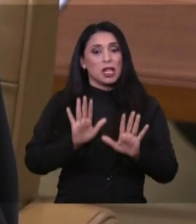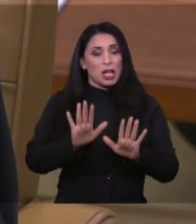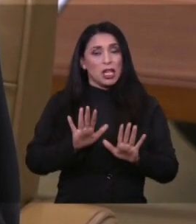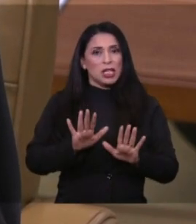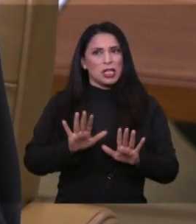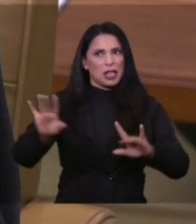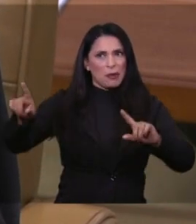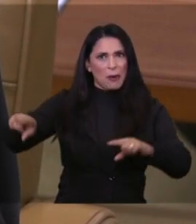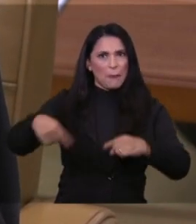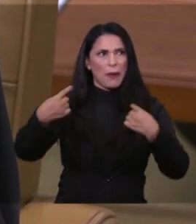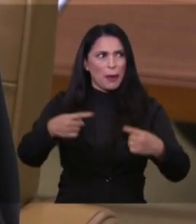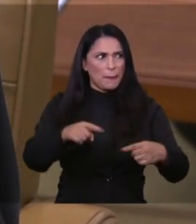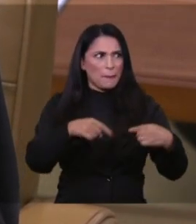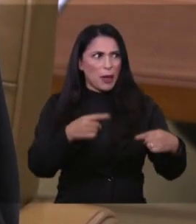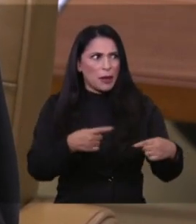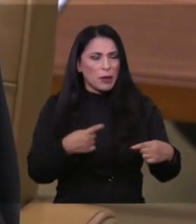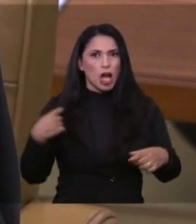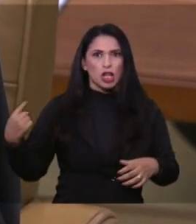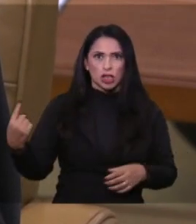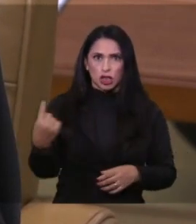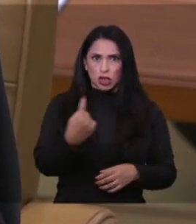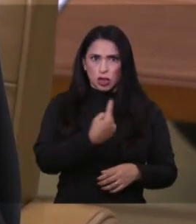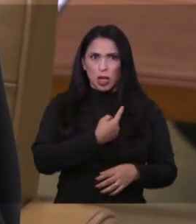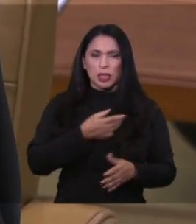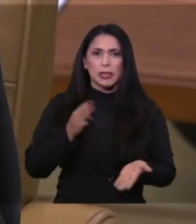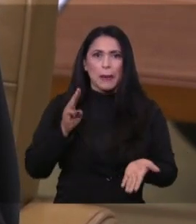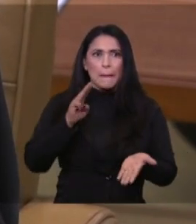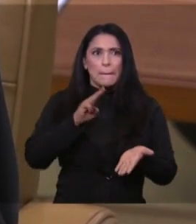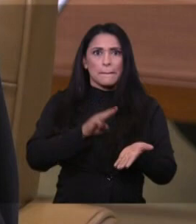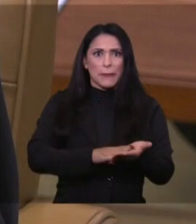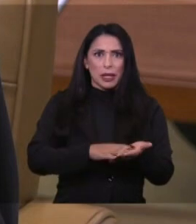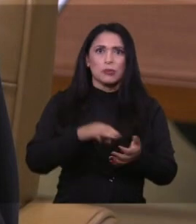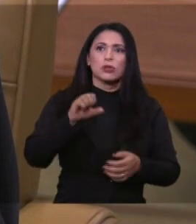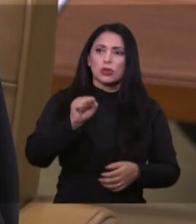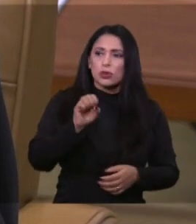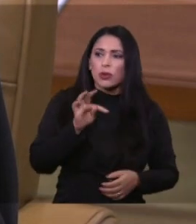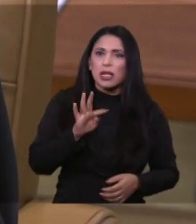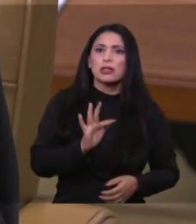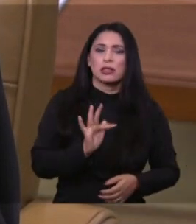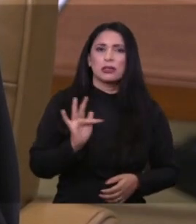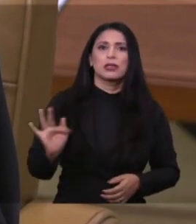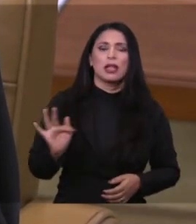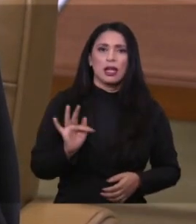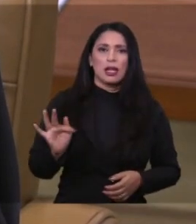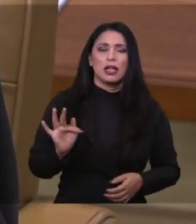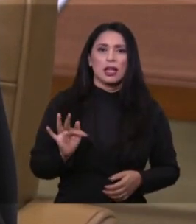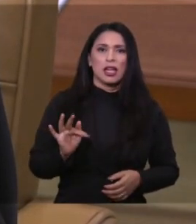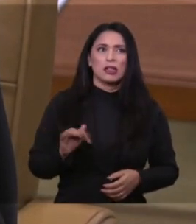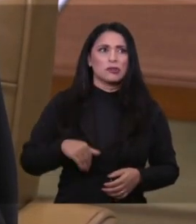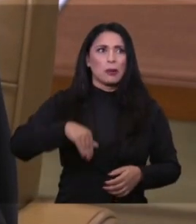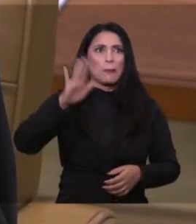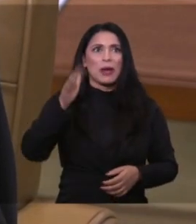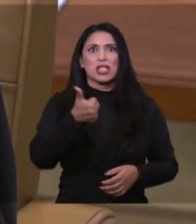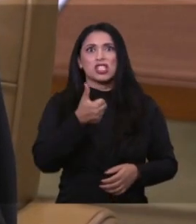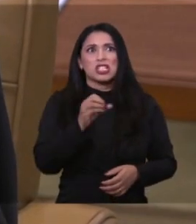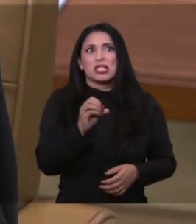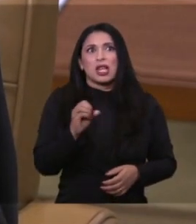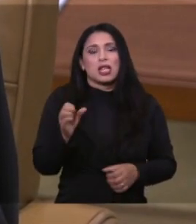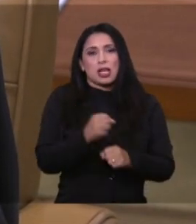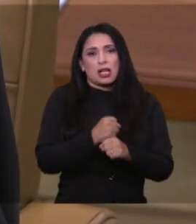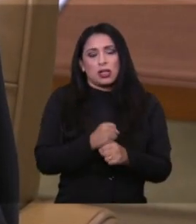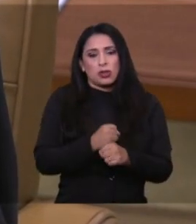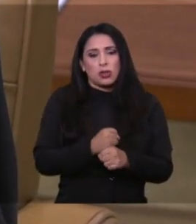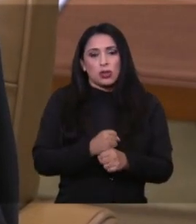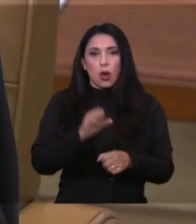exige de todos nós, membros desta casa multicentenária. Este Supremo Tribunal Federal